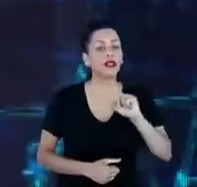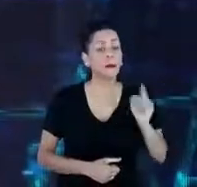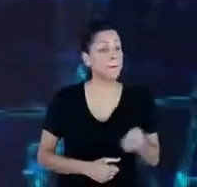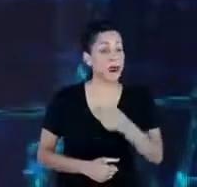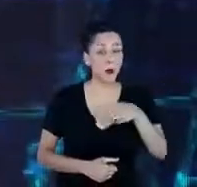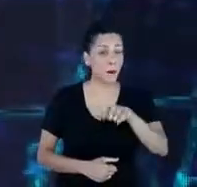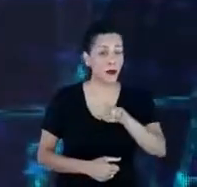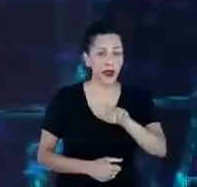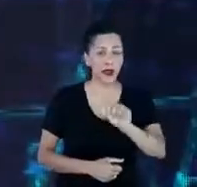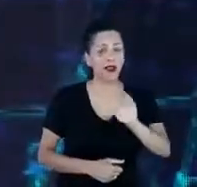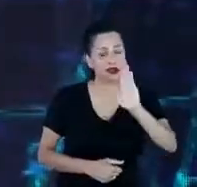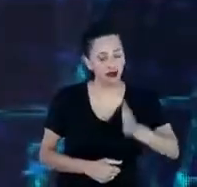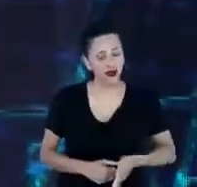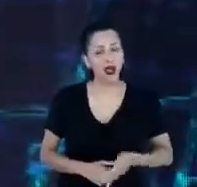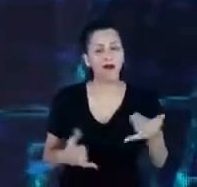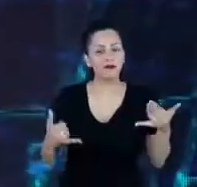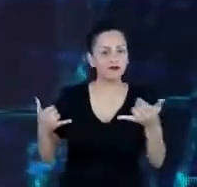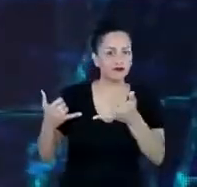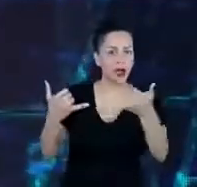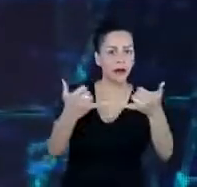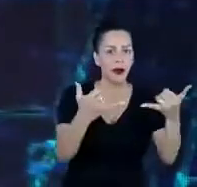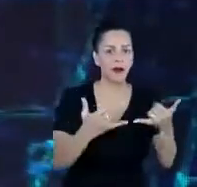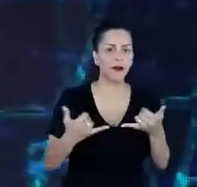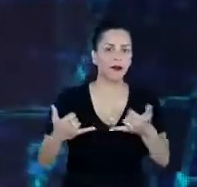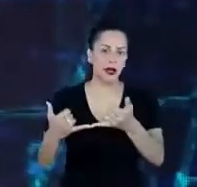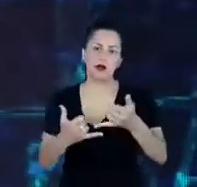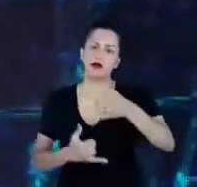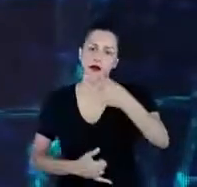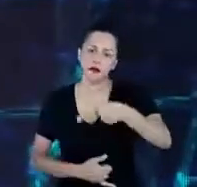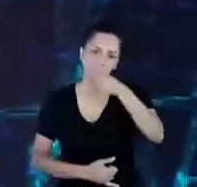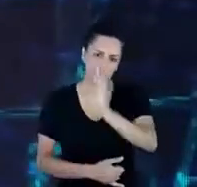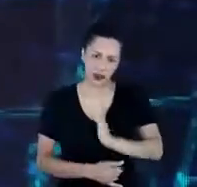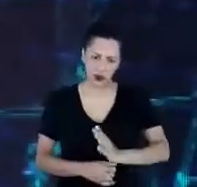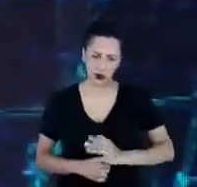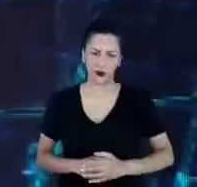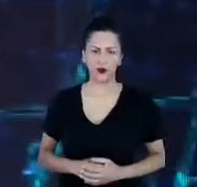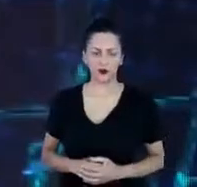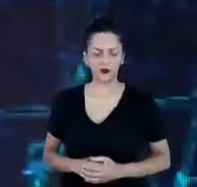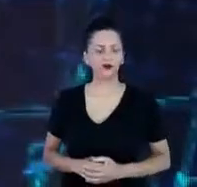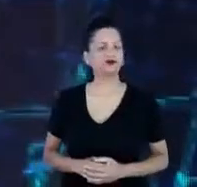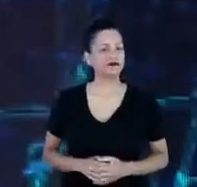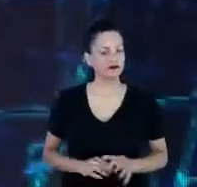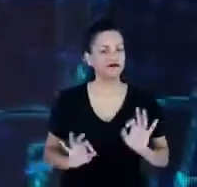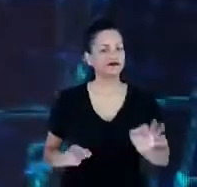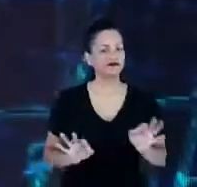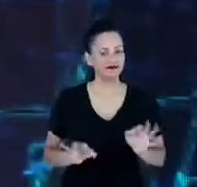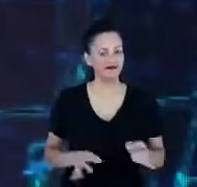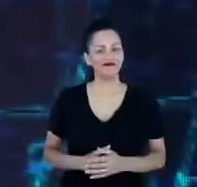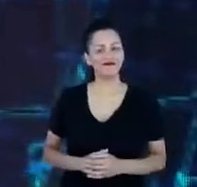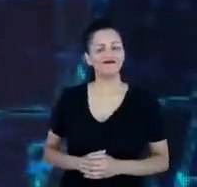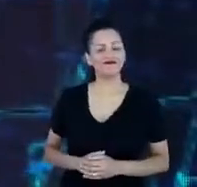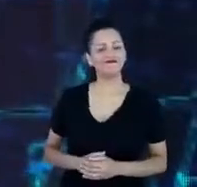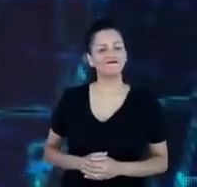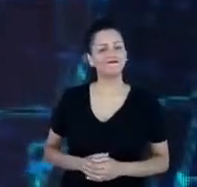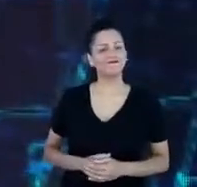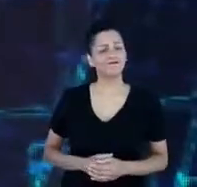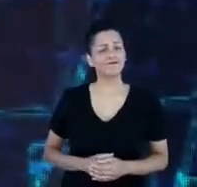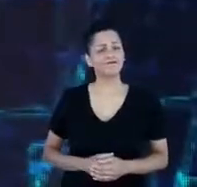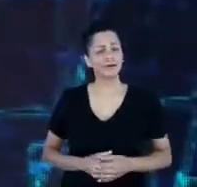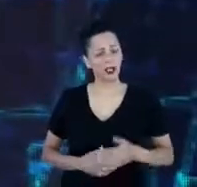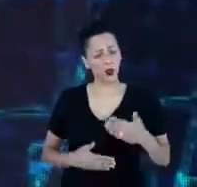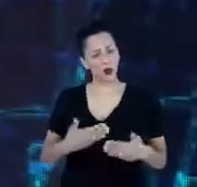instalado em todo esse nosso Brasil pois bem é exatamente para consolidar essa